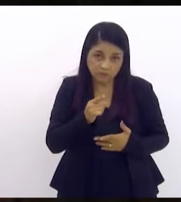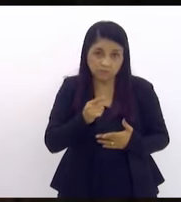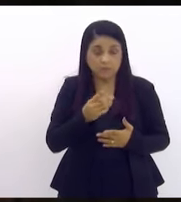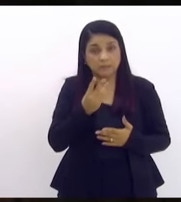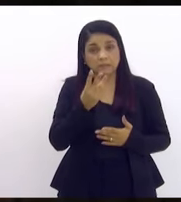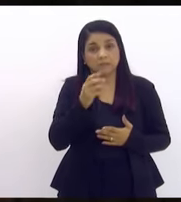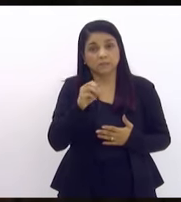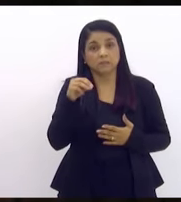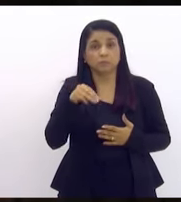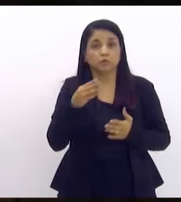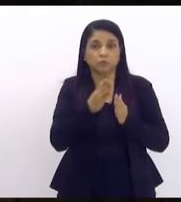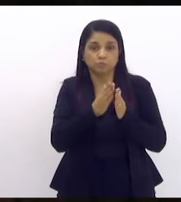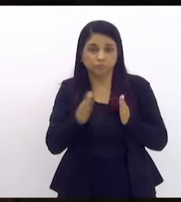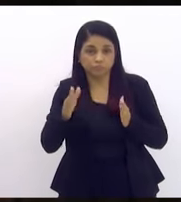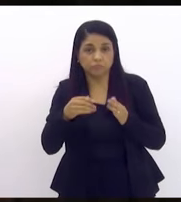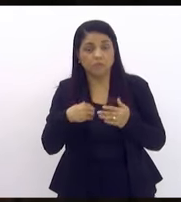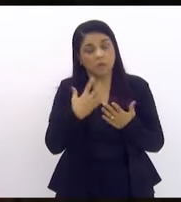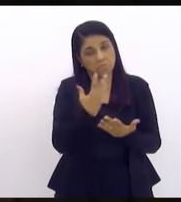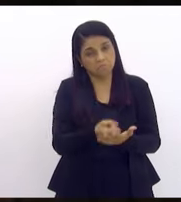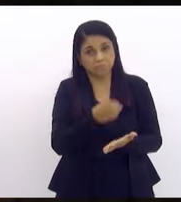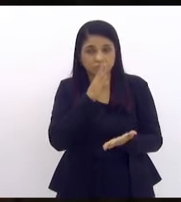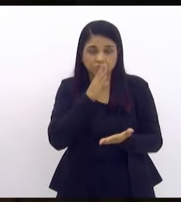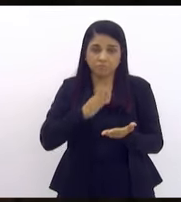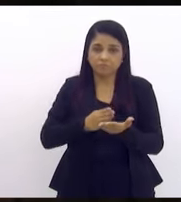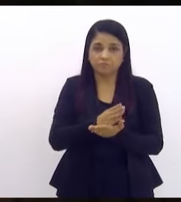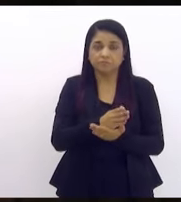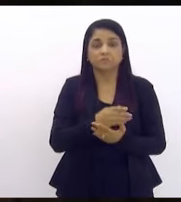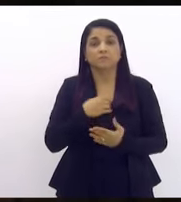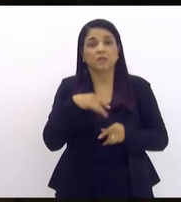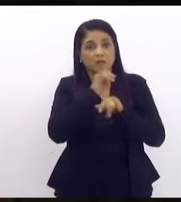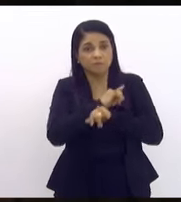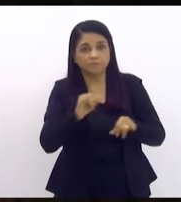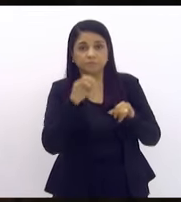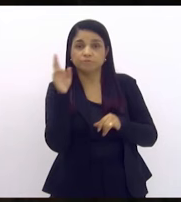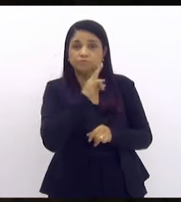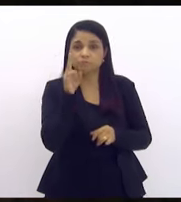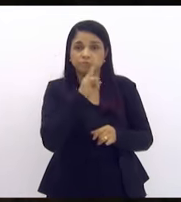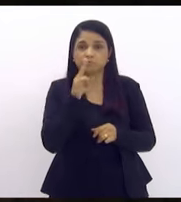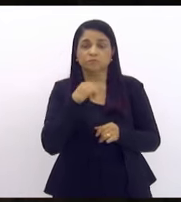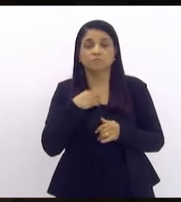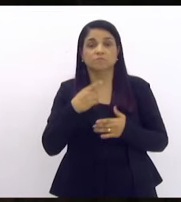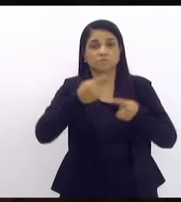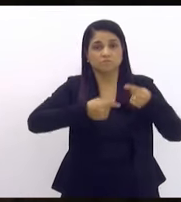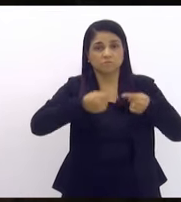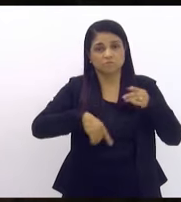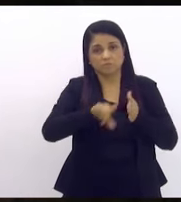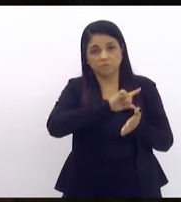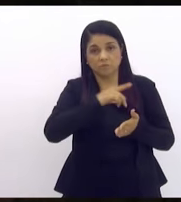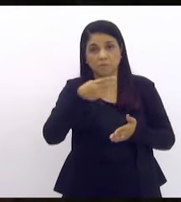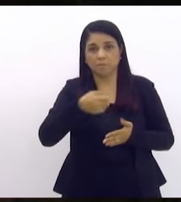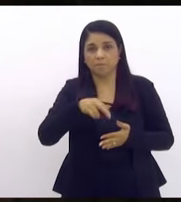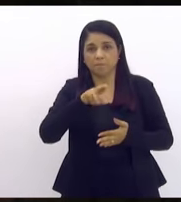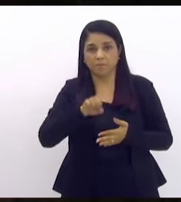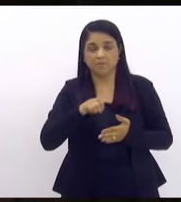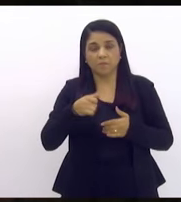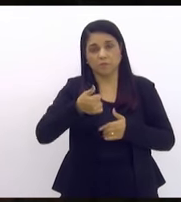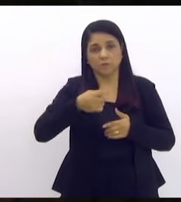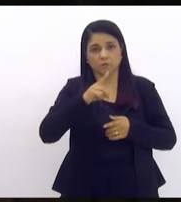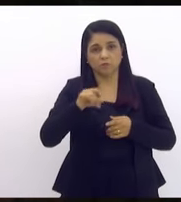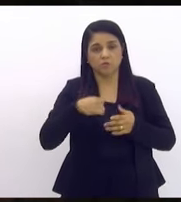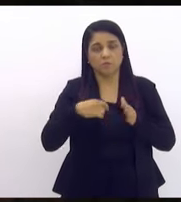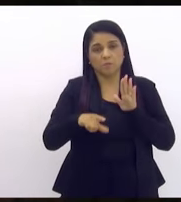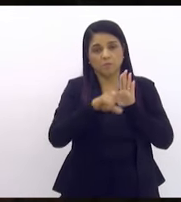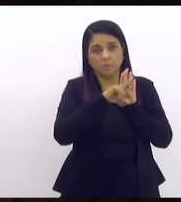30 minutos. Os senhores que aprovam, mandem como estão, prorrogado. Anuncio, regime de prioridade de discussão prévia, primeiro dia. Projeto de lei